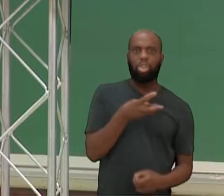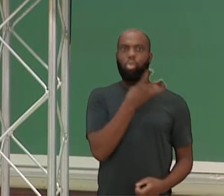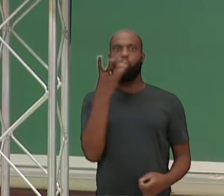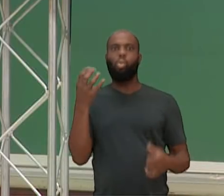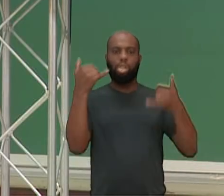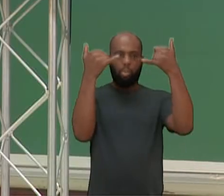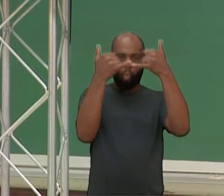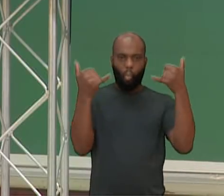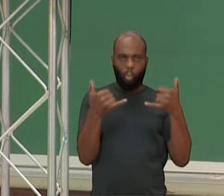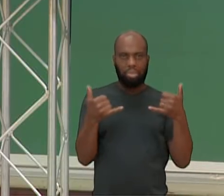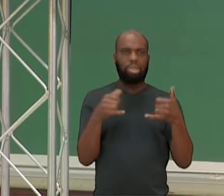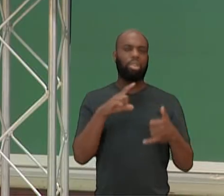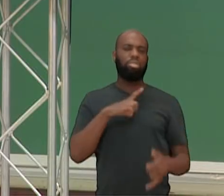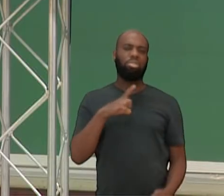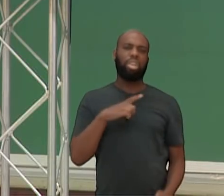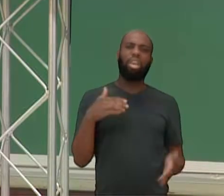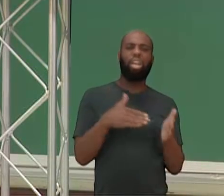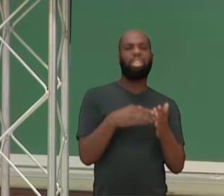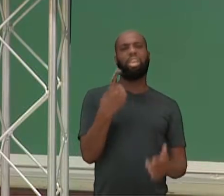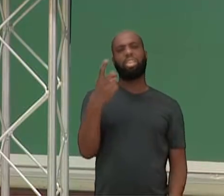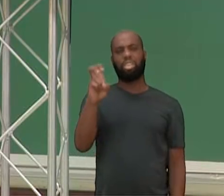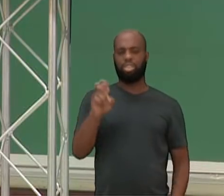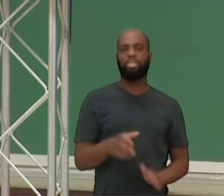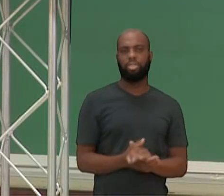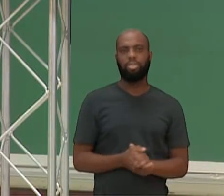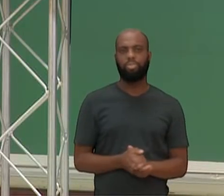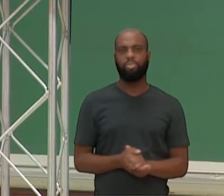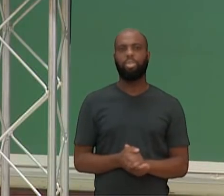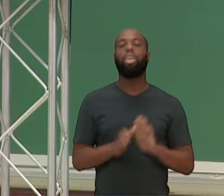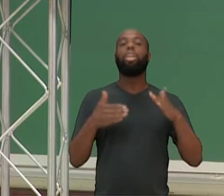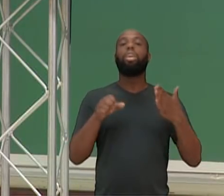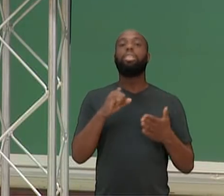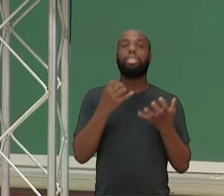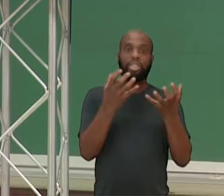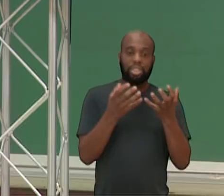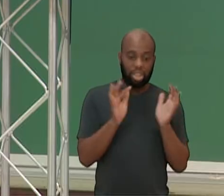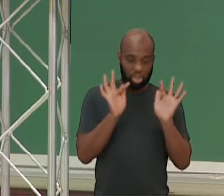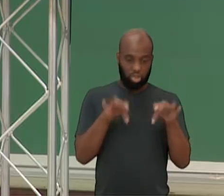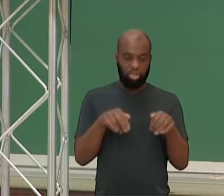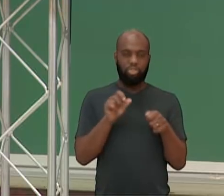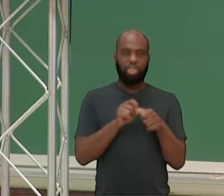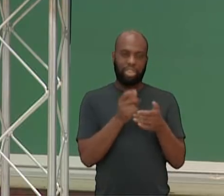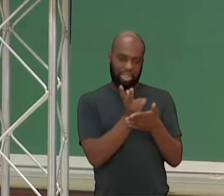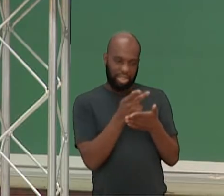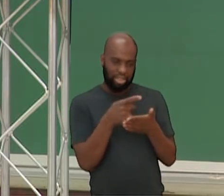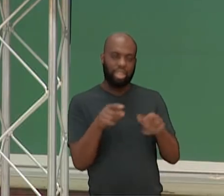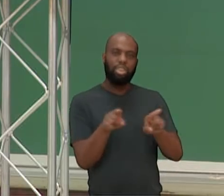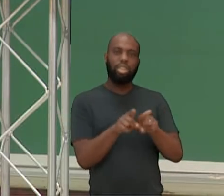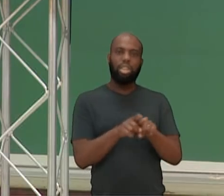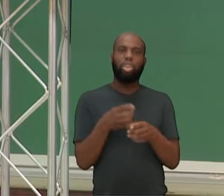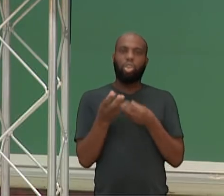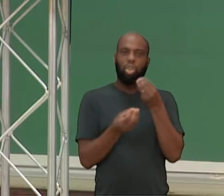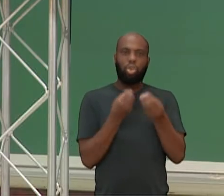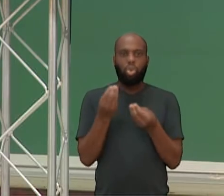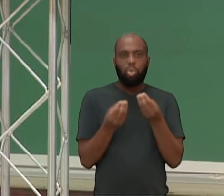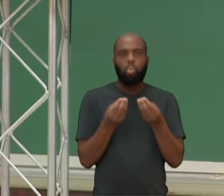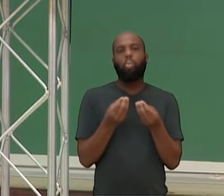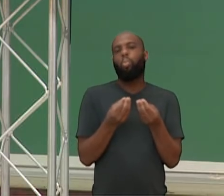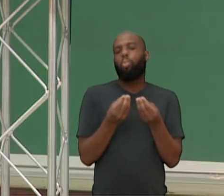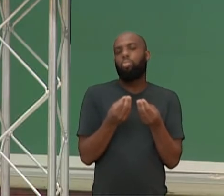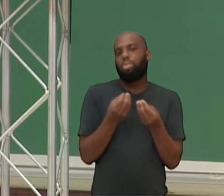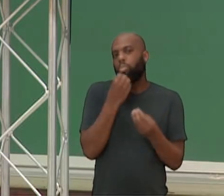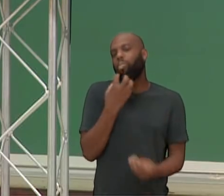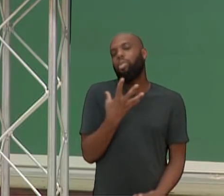mais, tanto que a gente colocou só no máximo 15. Então, né, se quiser no final fazer um desenho da prática para ficar